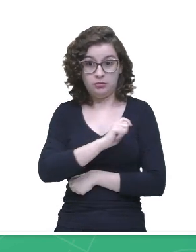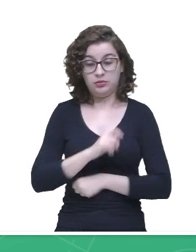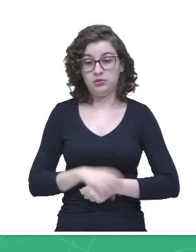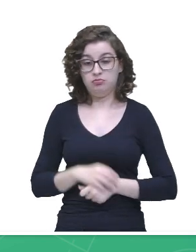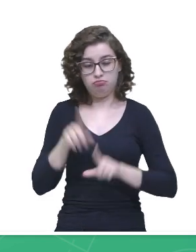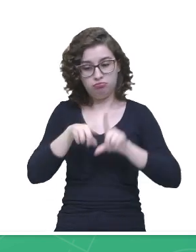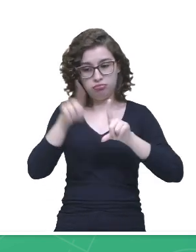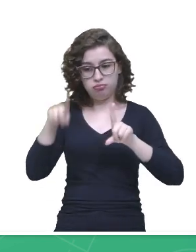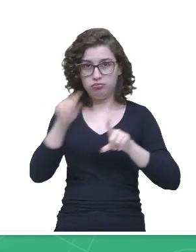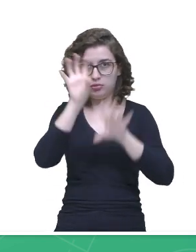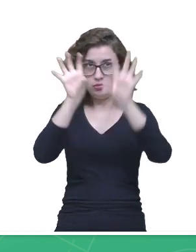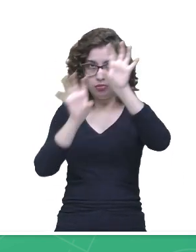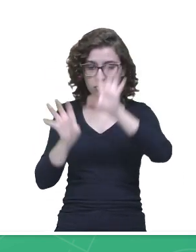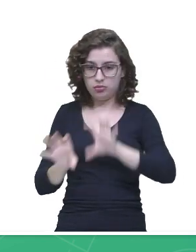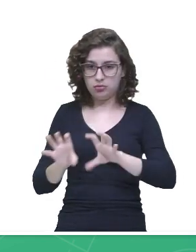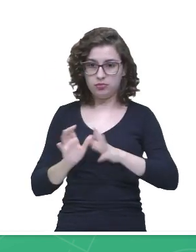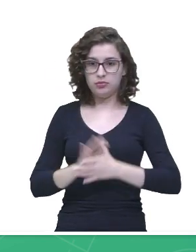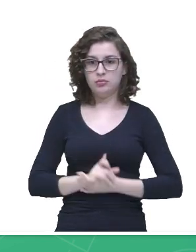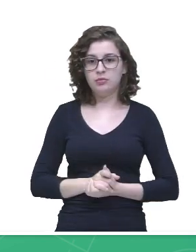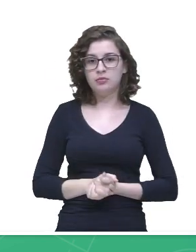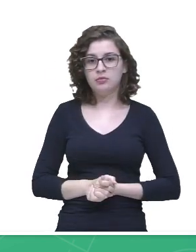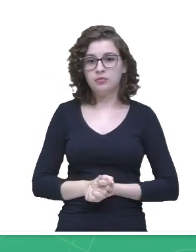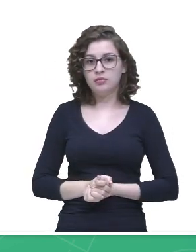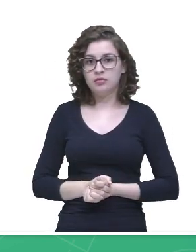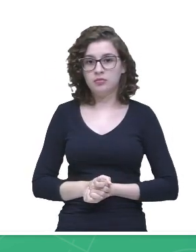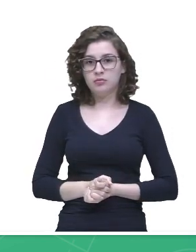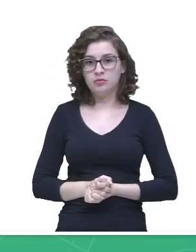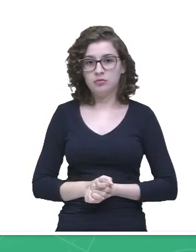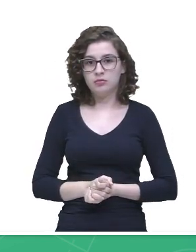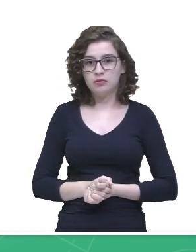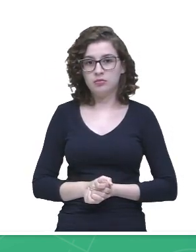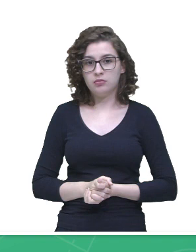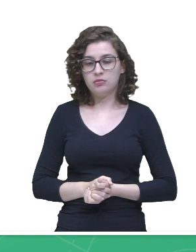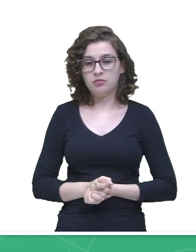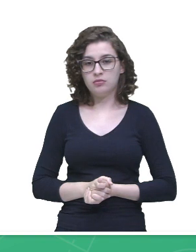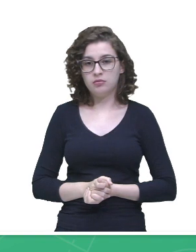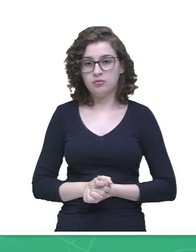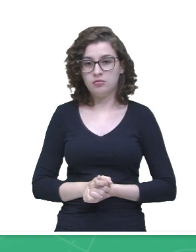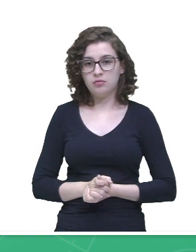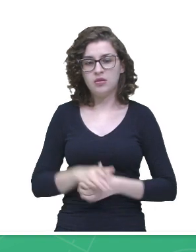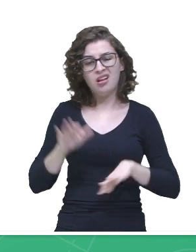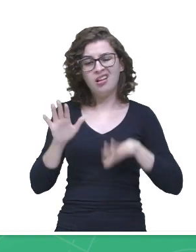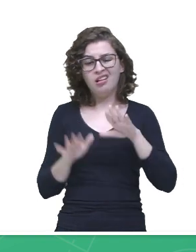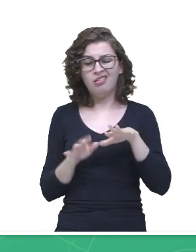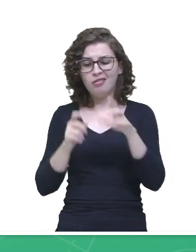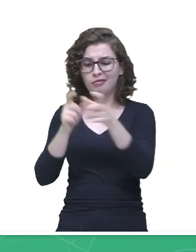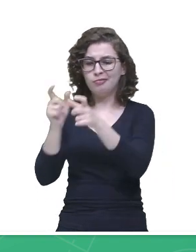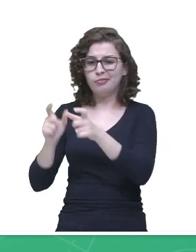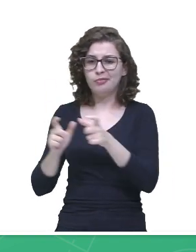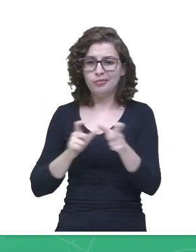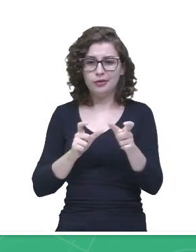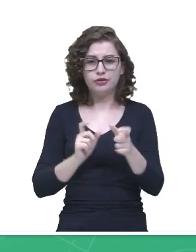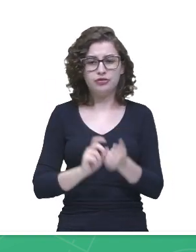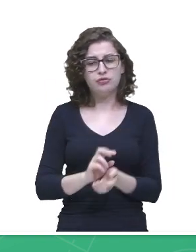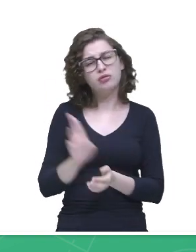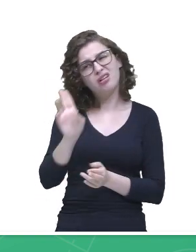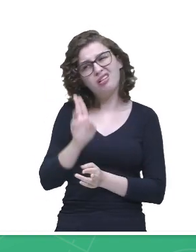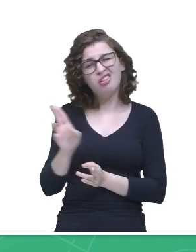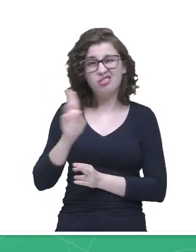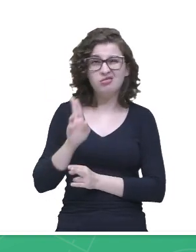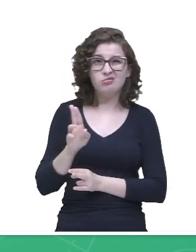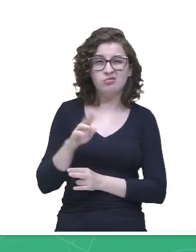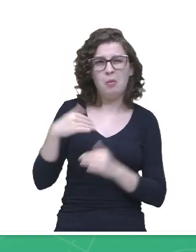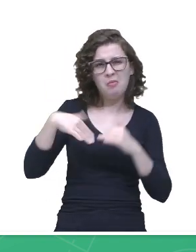variações regionais. Tem lugares que o uso é menos, tem países que se usa mais, o pretérito perfeito composto.